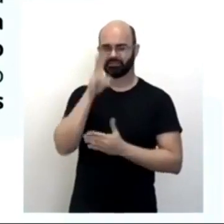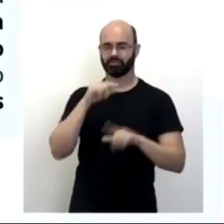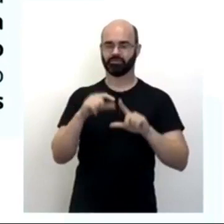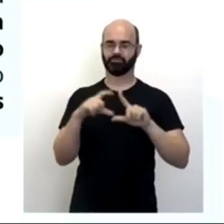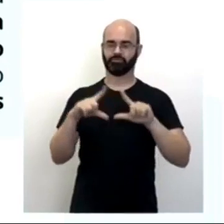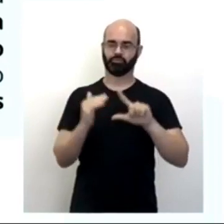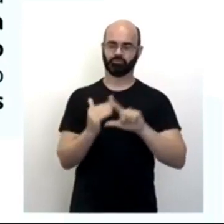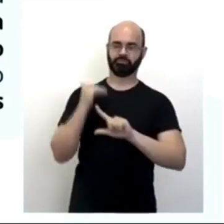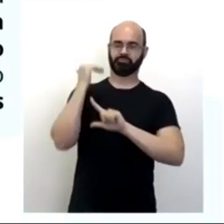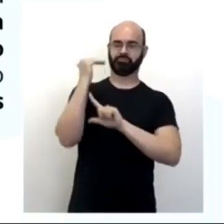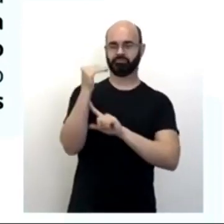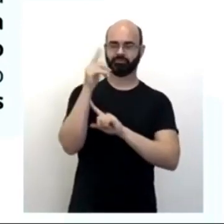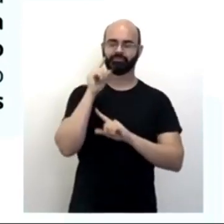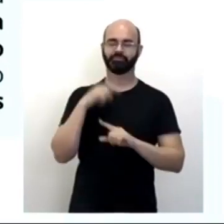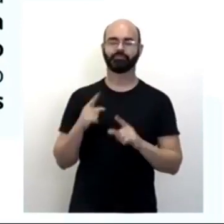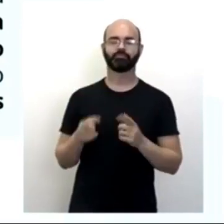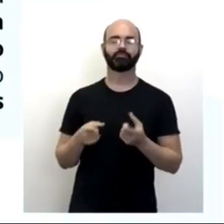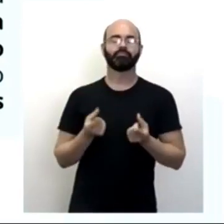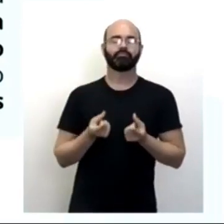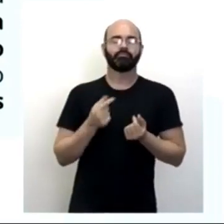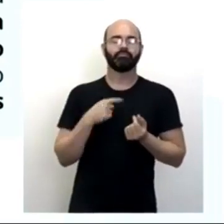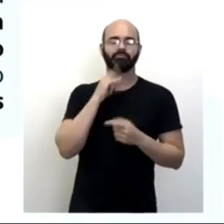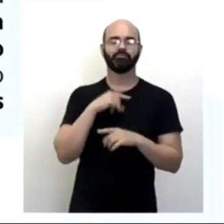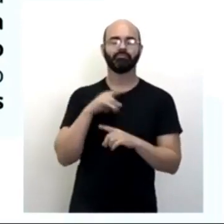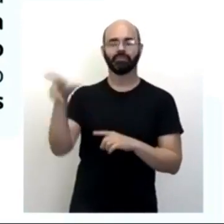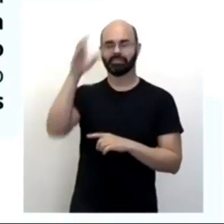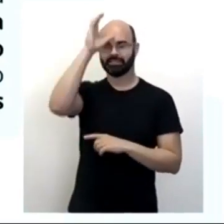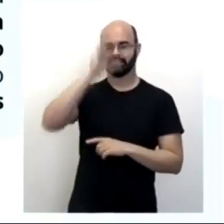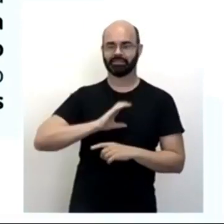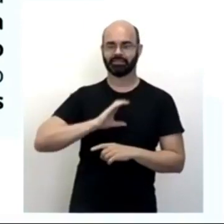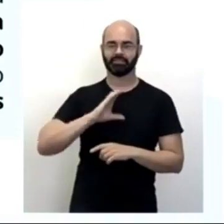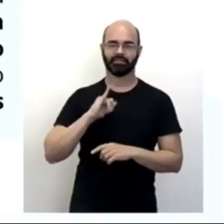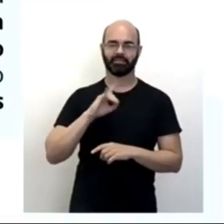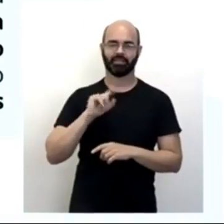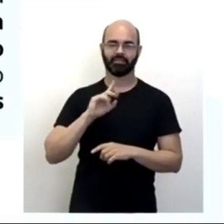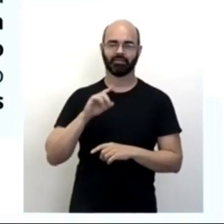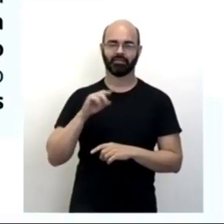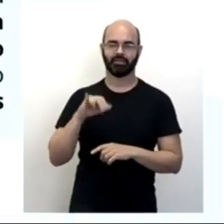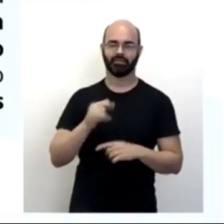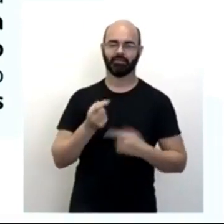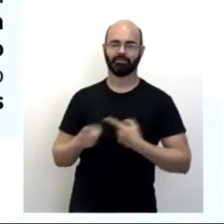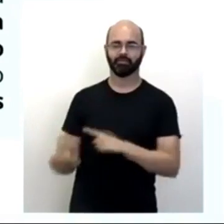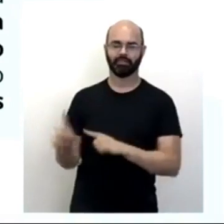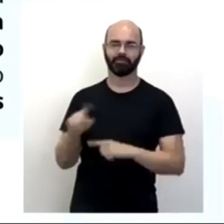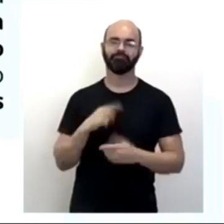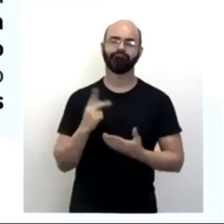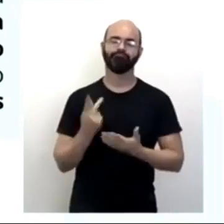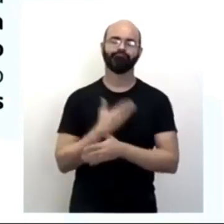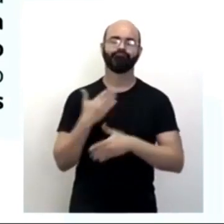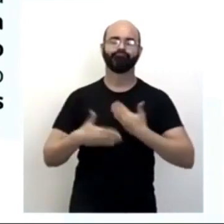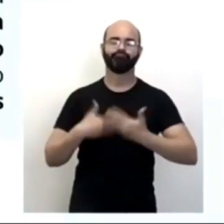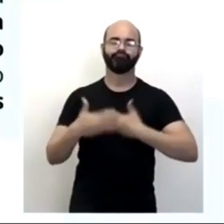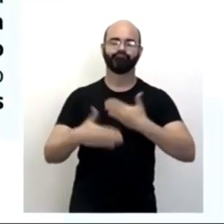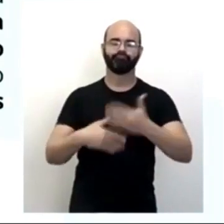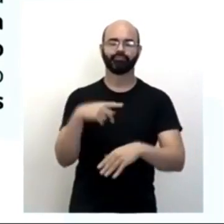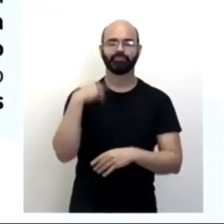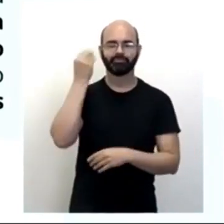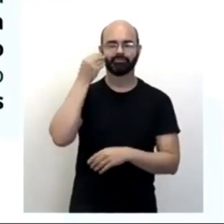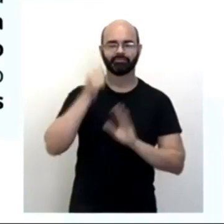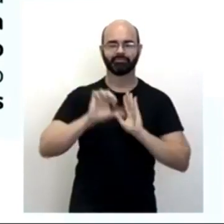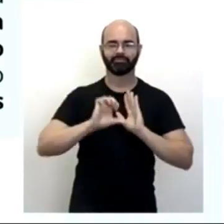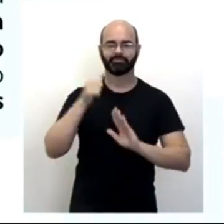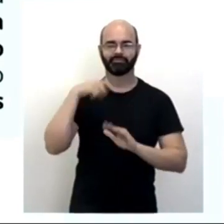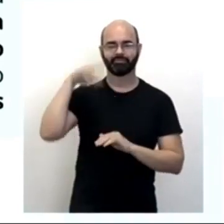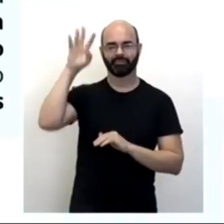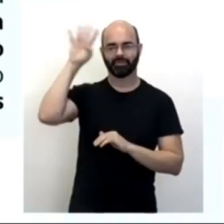nega às populações a cidadania. E é nesse contraponto que vai surgir, então, as primeiras experiências